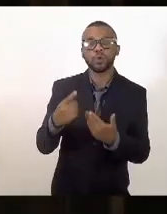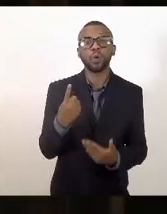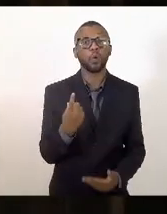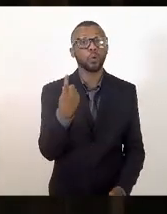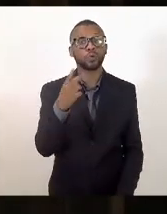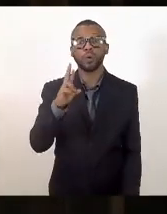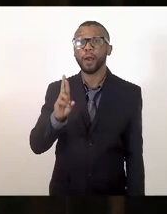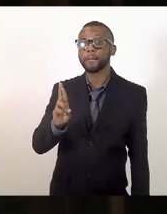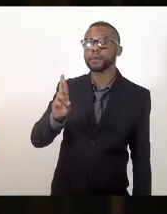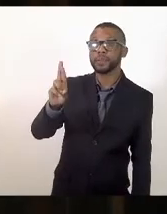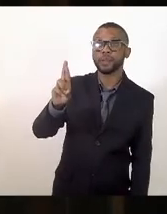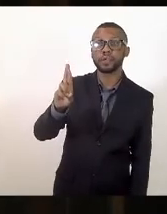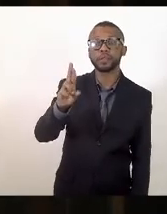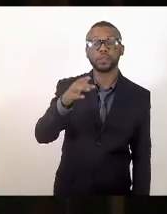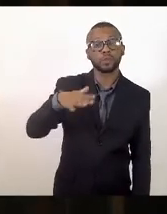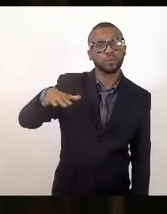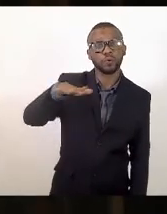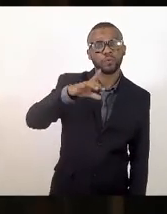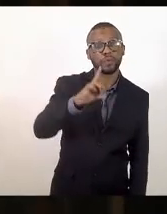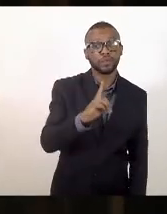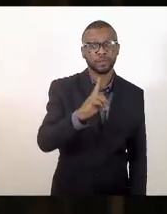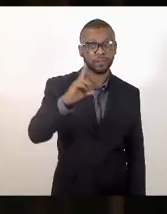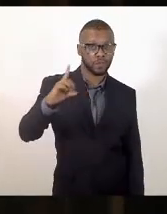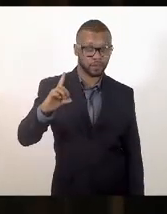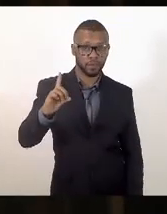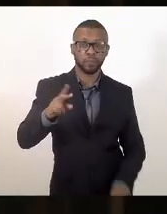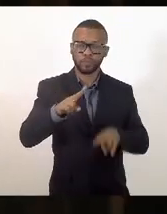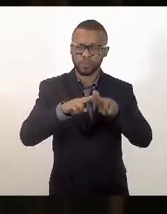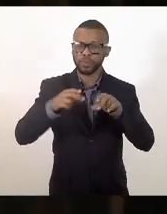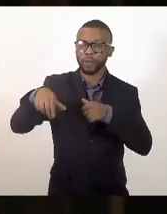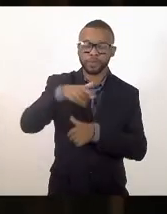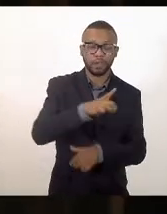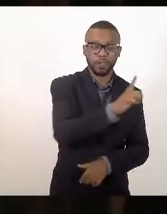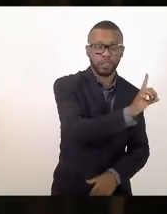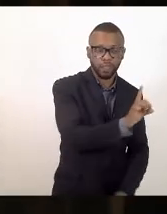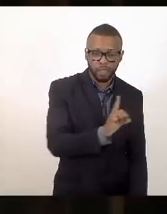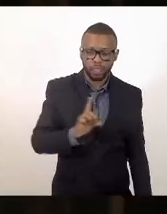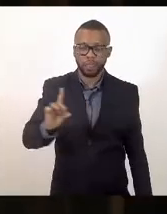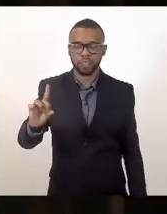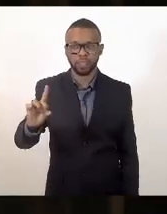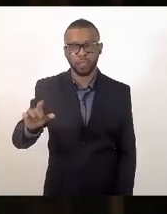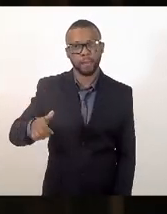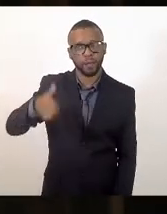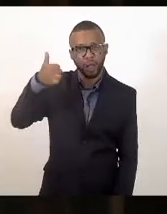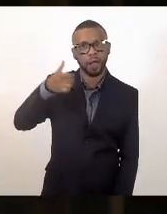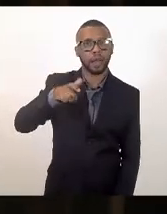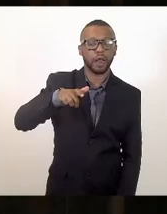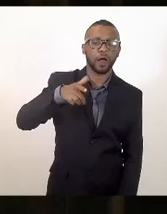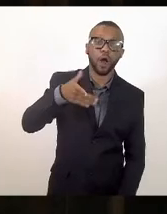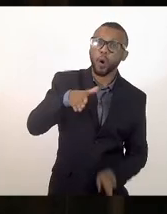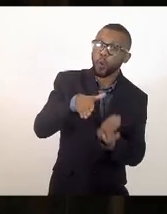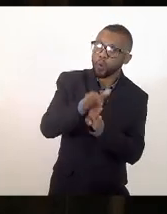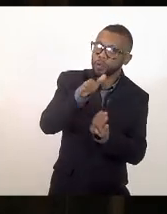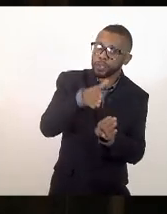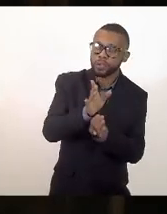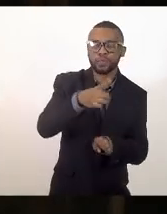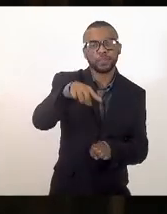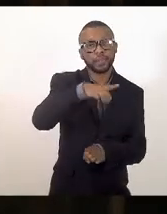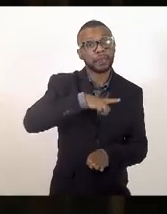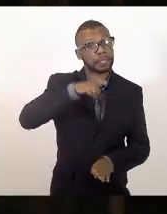aqui da direita, vim para esse lado. Aliás, aconselho quem gosta de política,